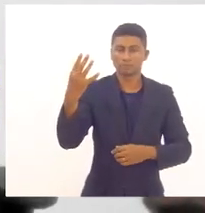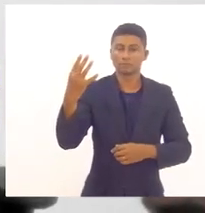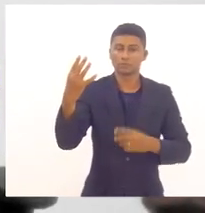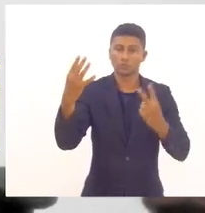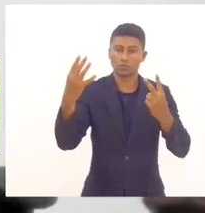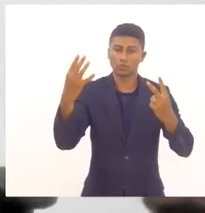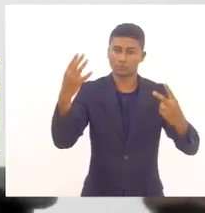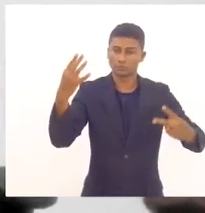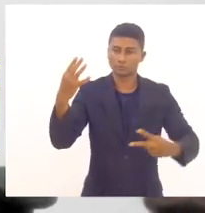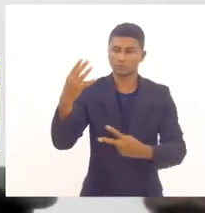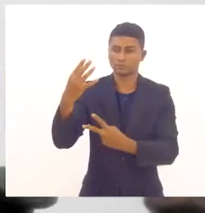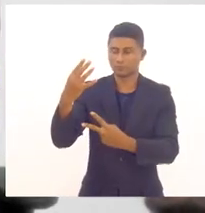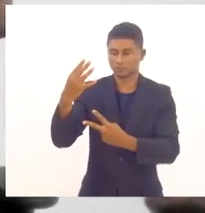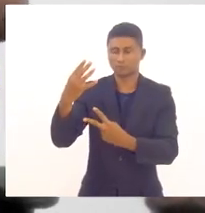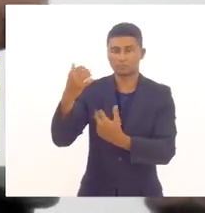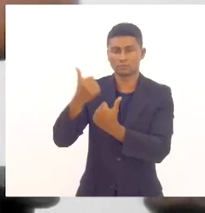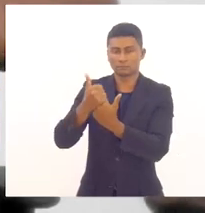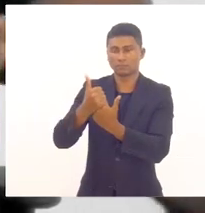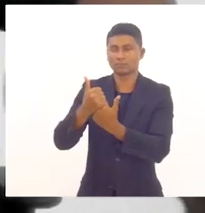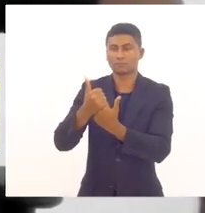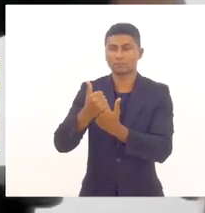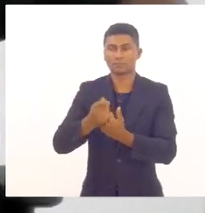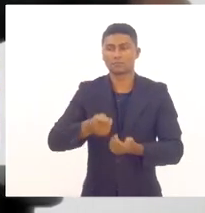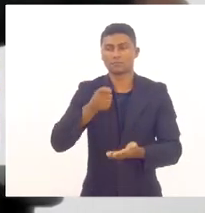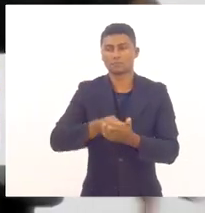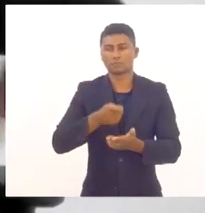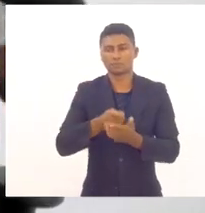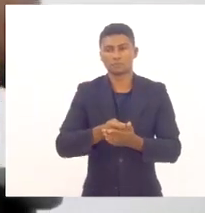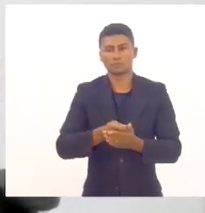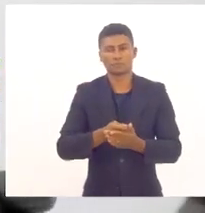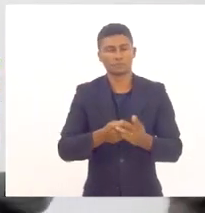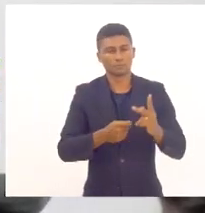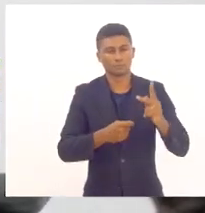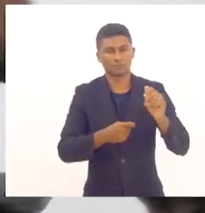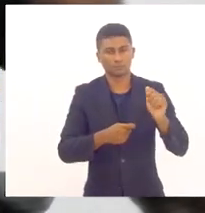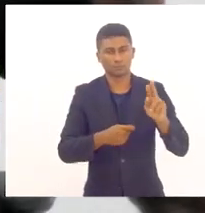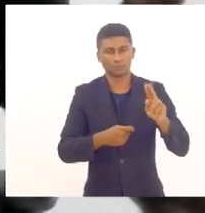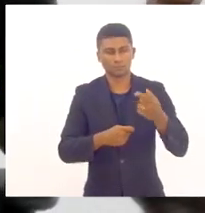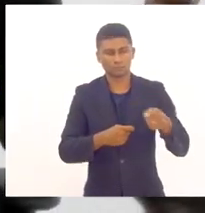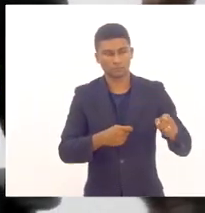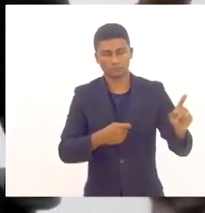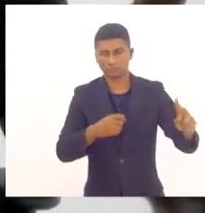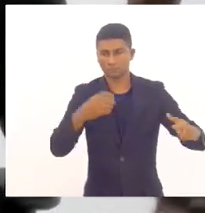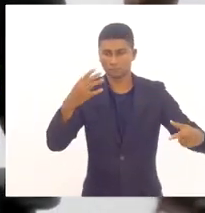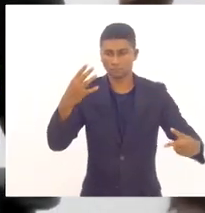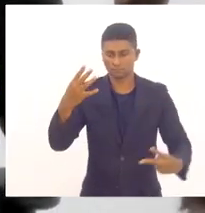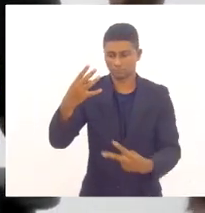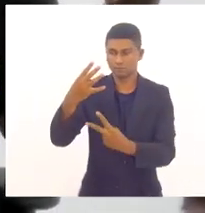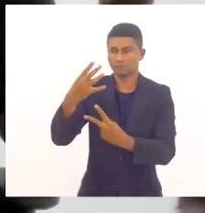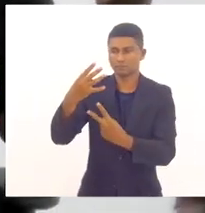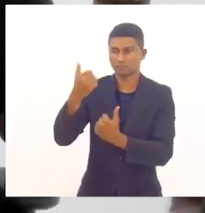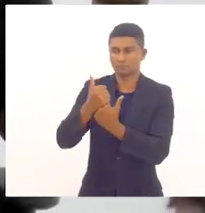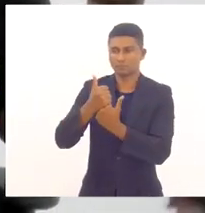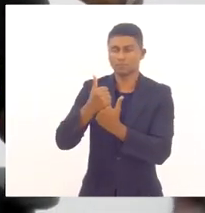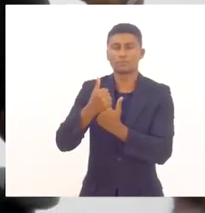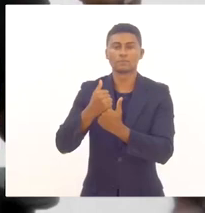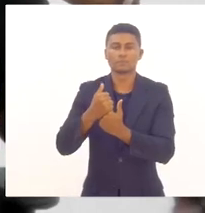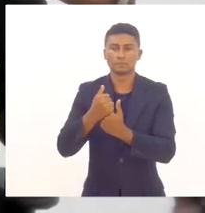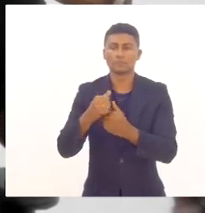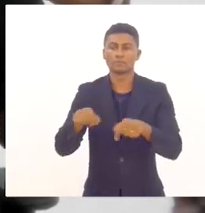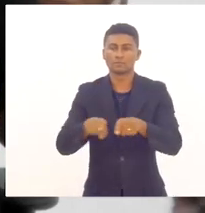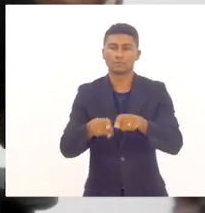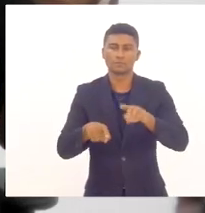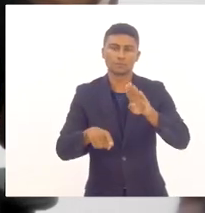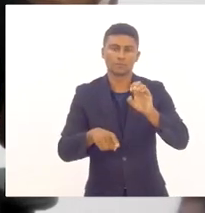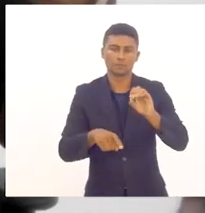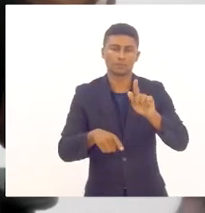dois titulares e dois reservas. Aí fomos obrigados. Paulão, fica na suplência, pá, que o cacete era em cima dele e do finado Bogado, que prestou um grande trabalho e